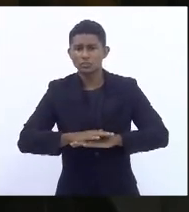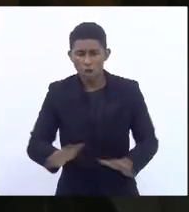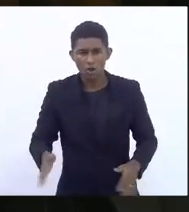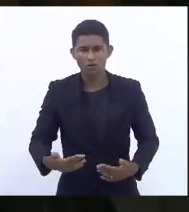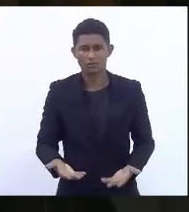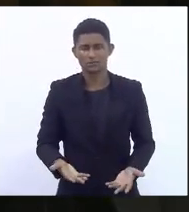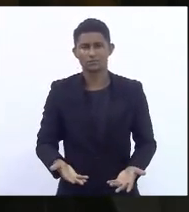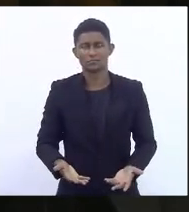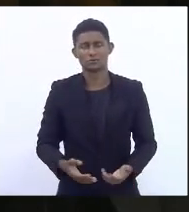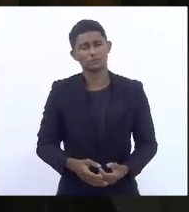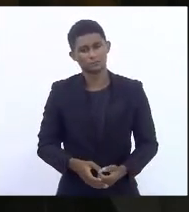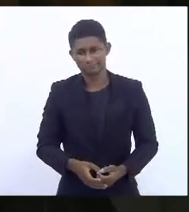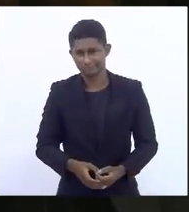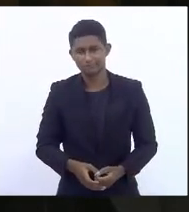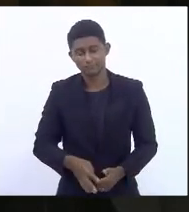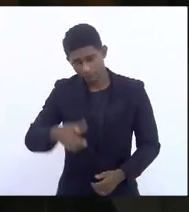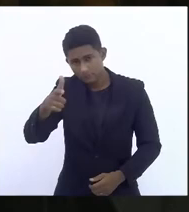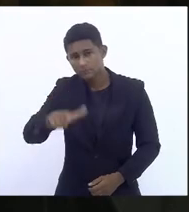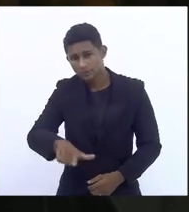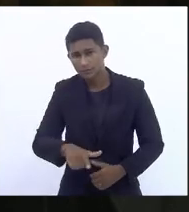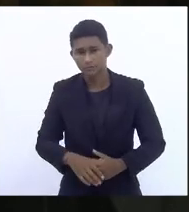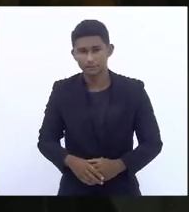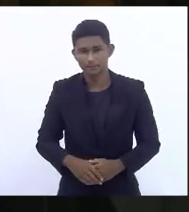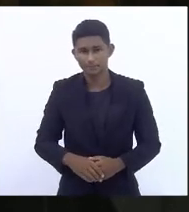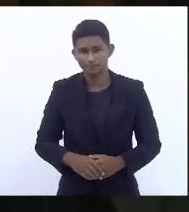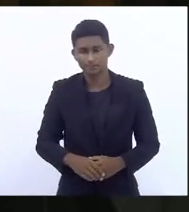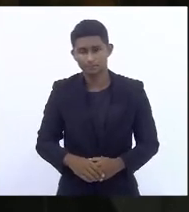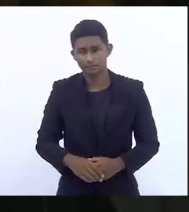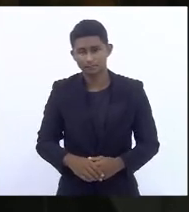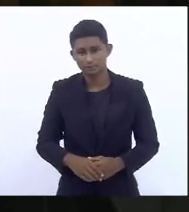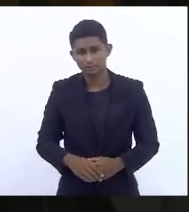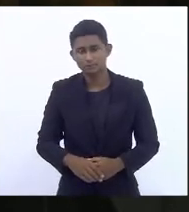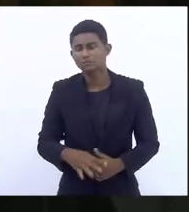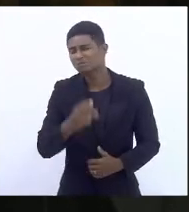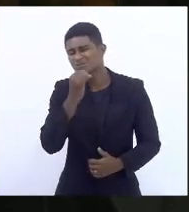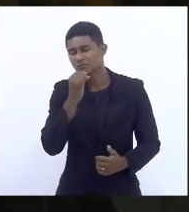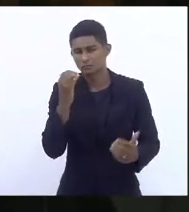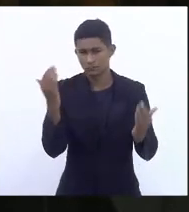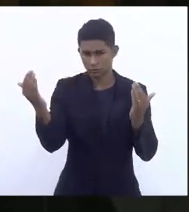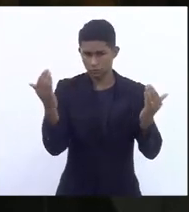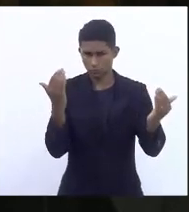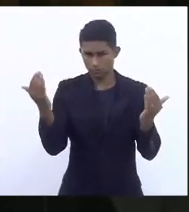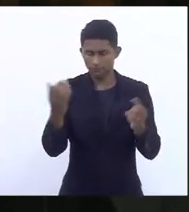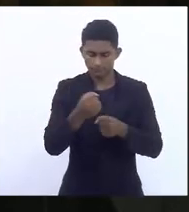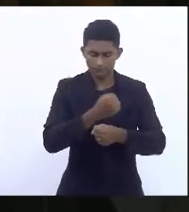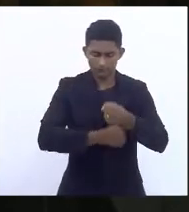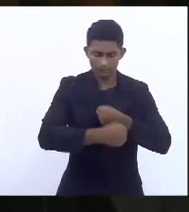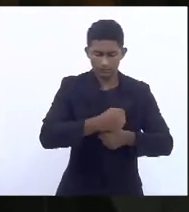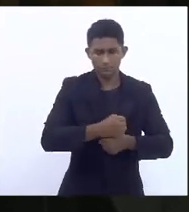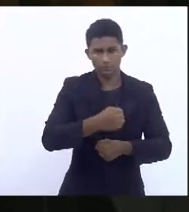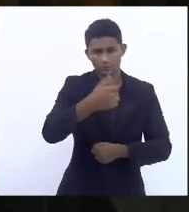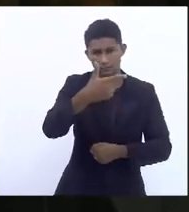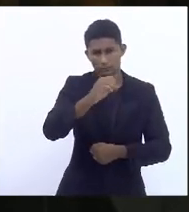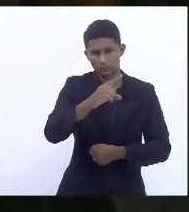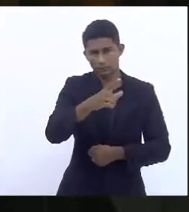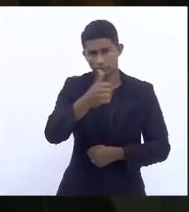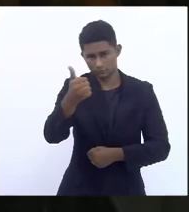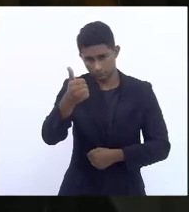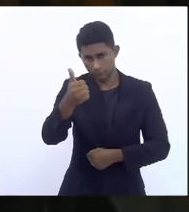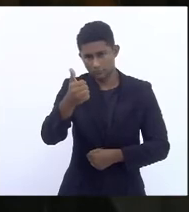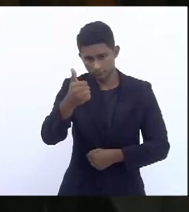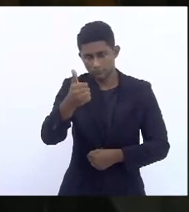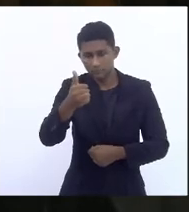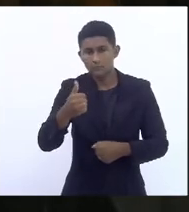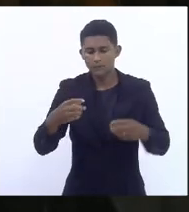mulheres. Tem mais. Se a gente quiser comparar, no ano passado, 2021, o gasto total